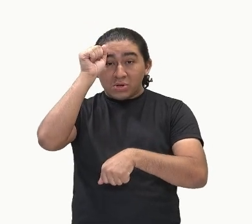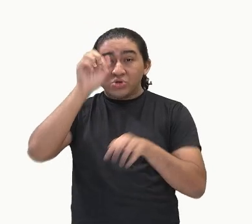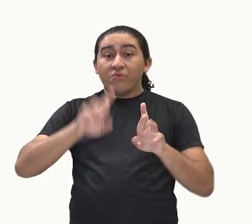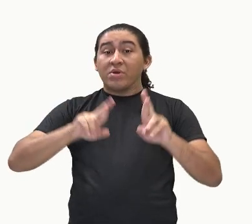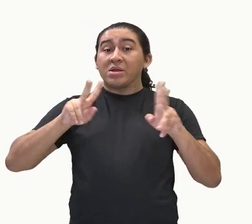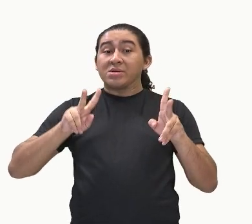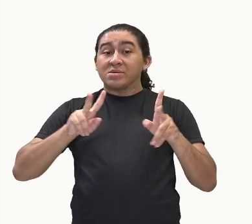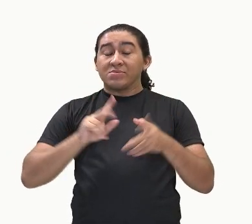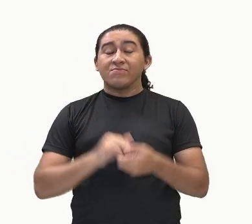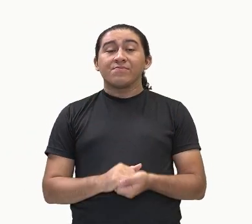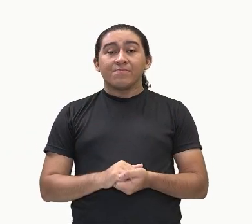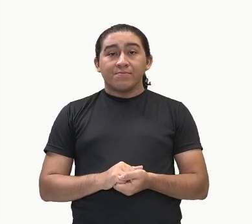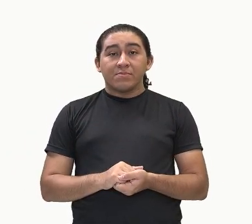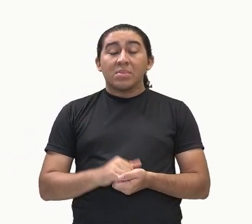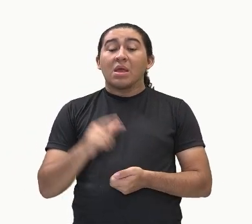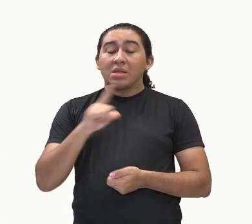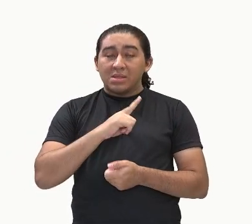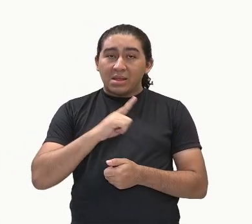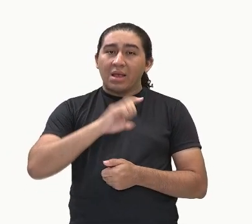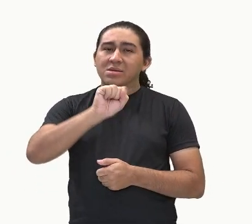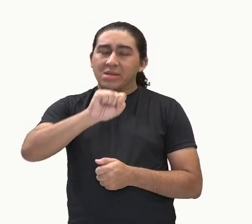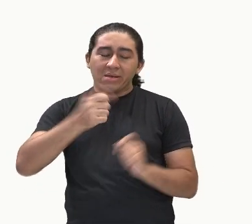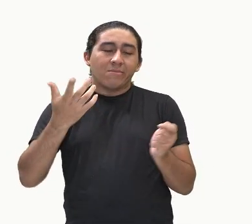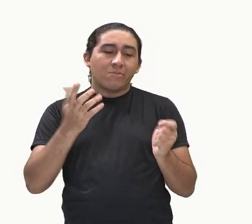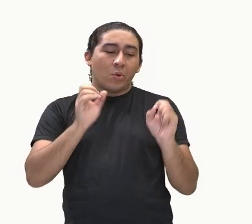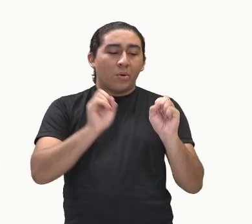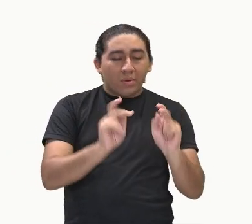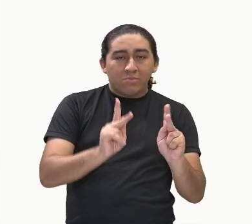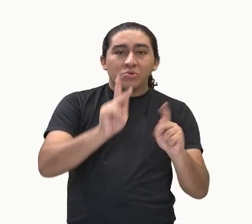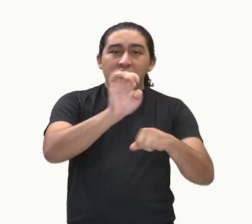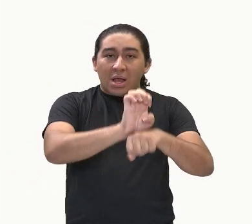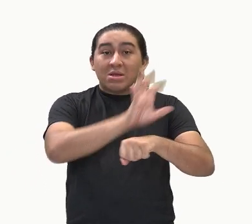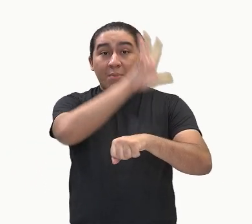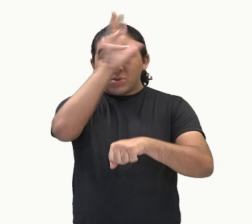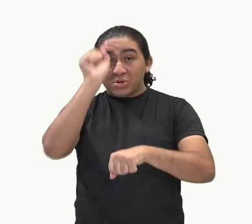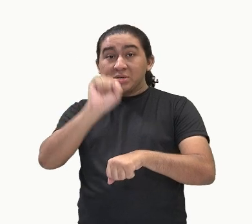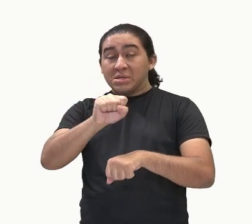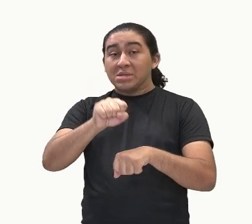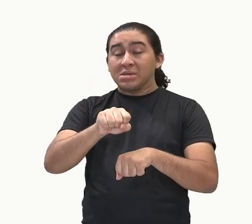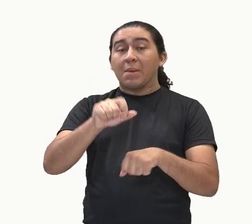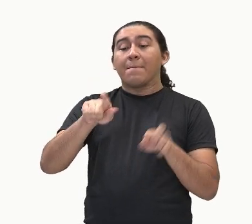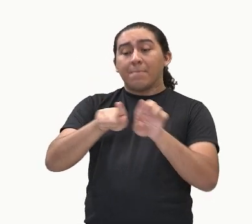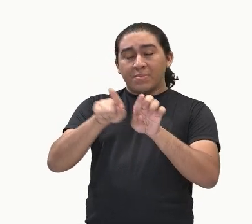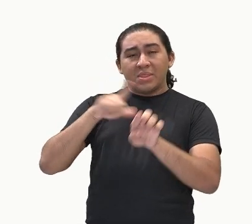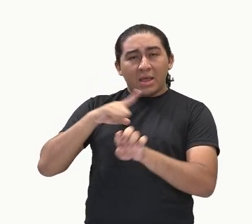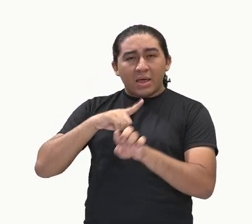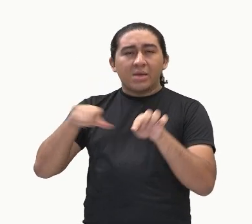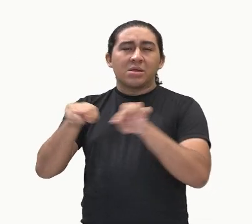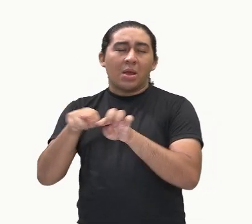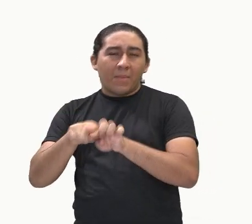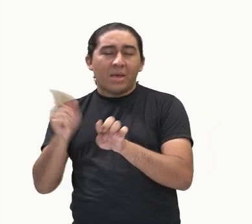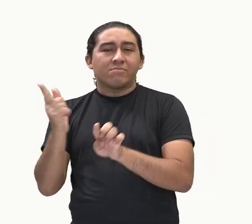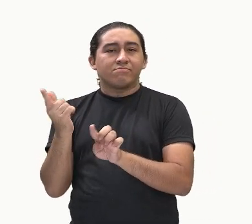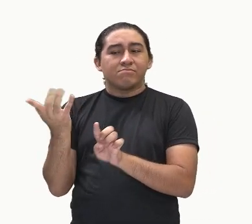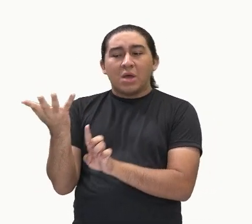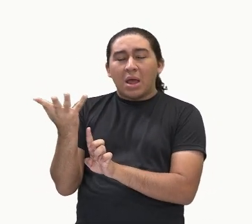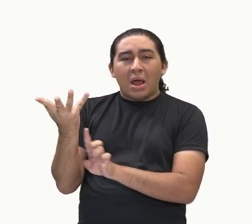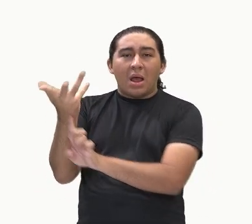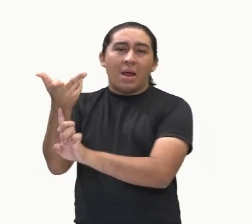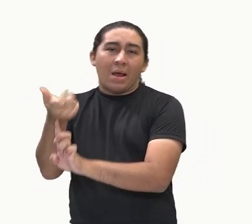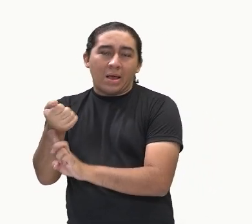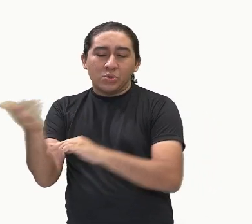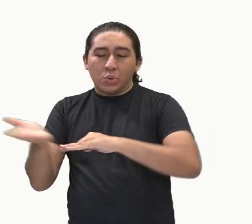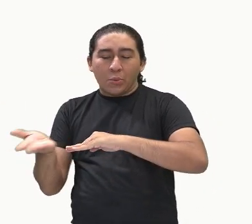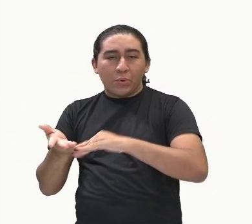local, mas tem outros viés, trabalhando assim a arte contemporânea, o balé clássico, a